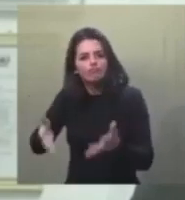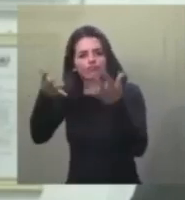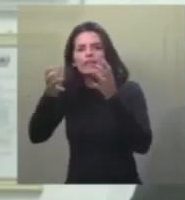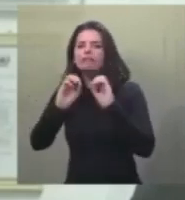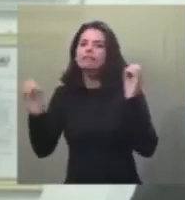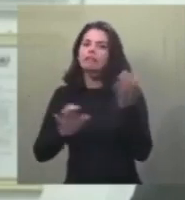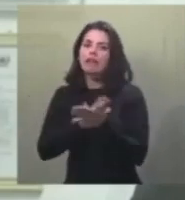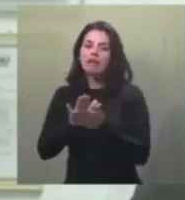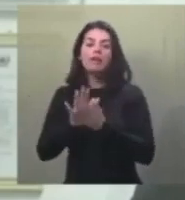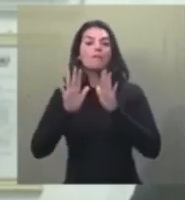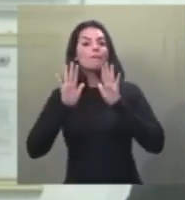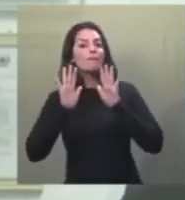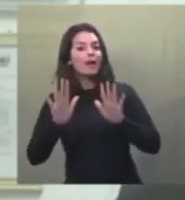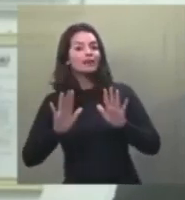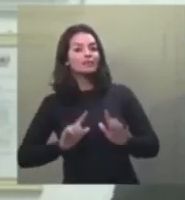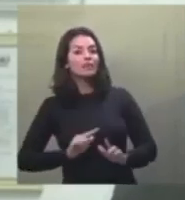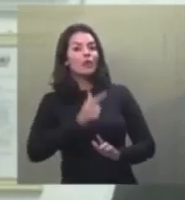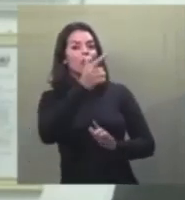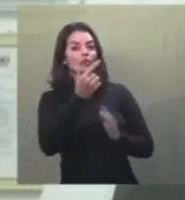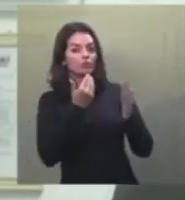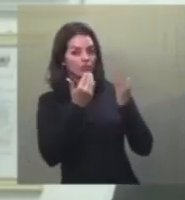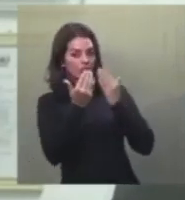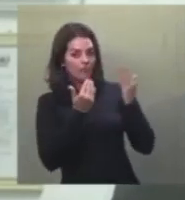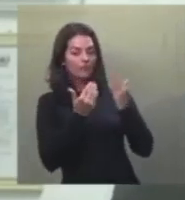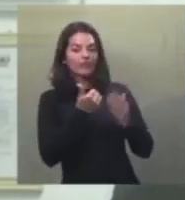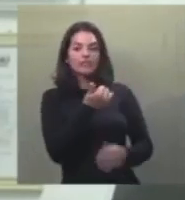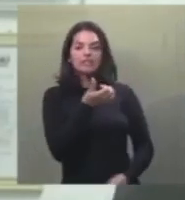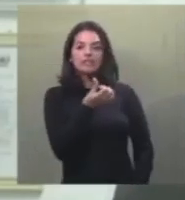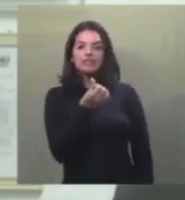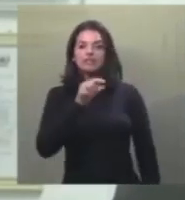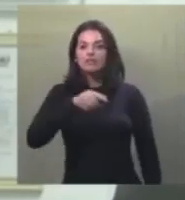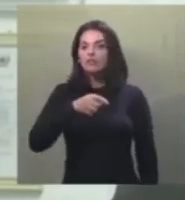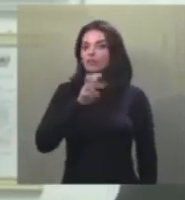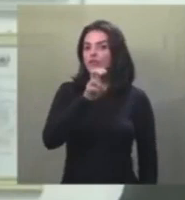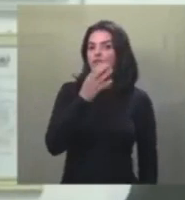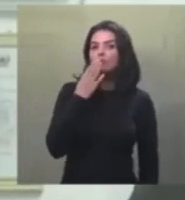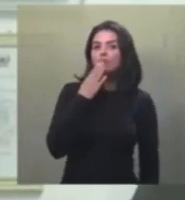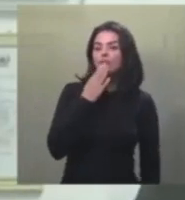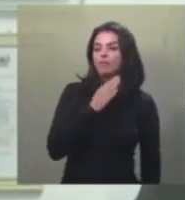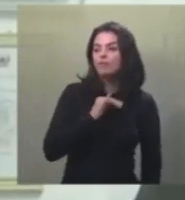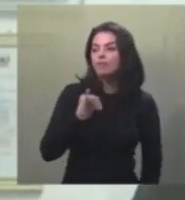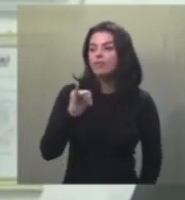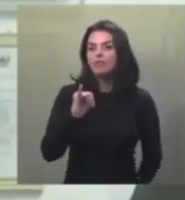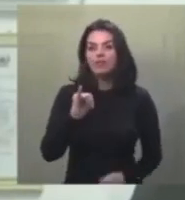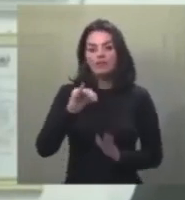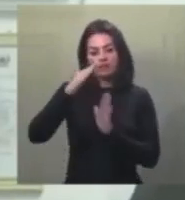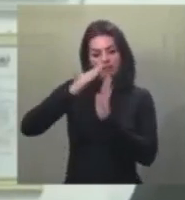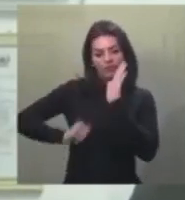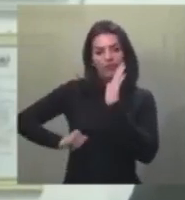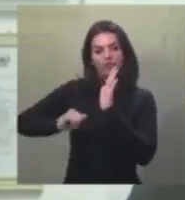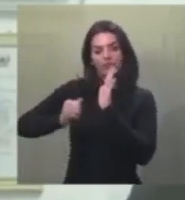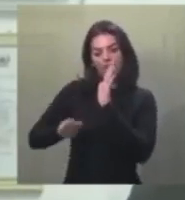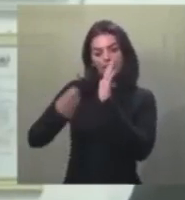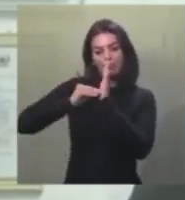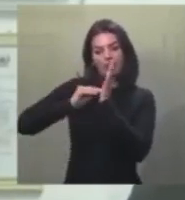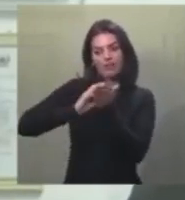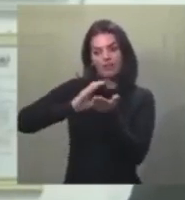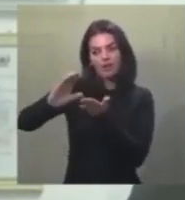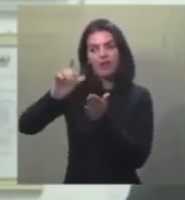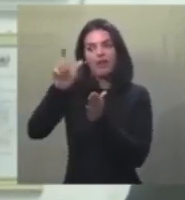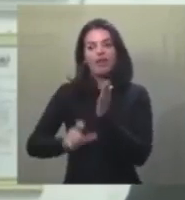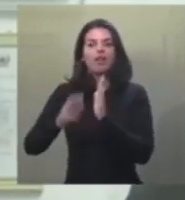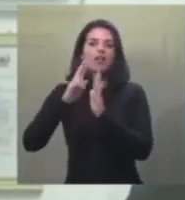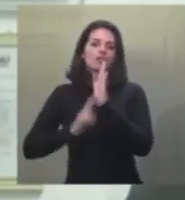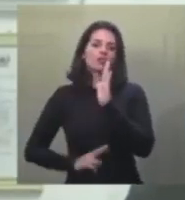garante 16,5 bi emenda do relator. Para quem serão essas emendas? Hoje saiu uma matéria